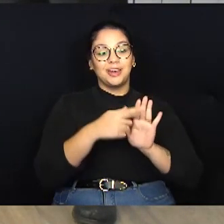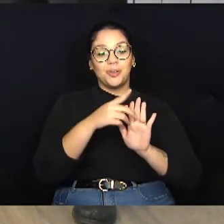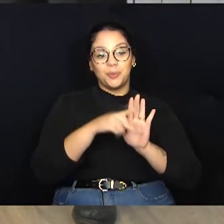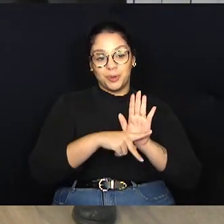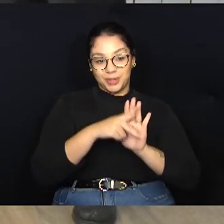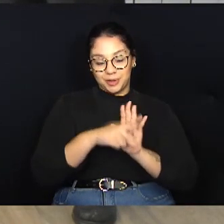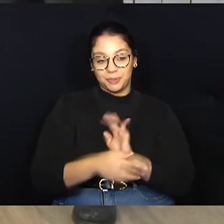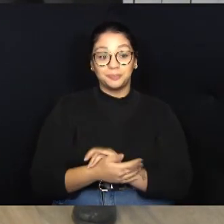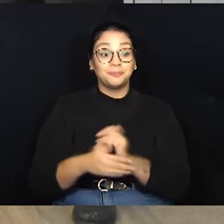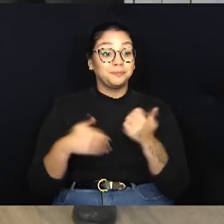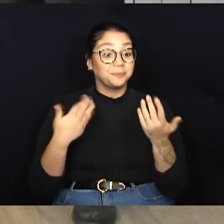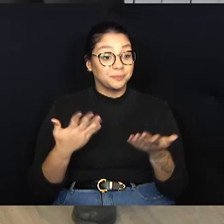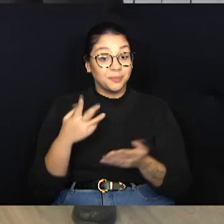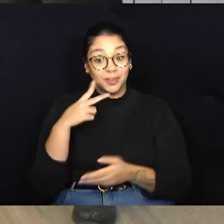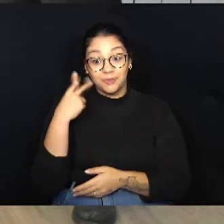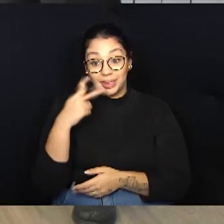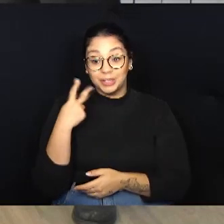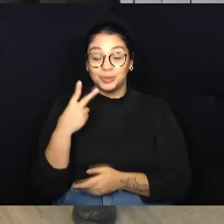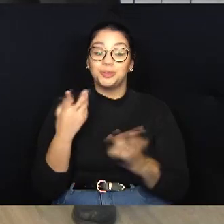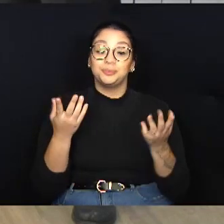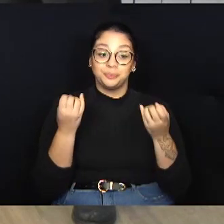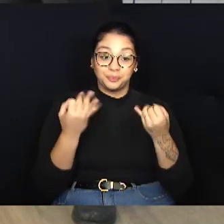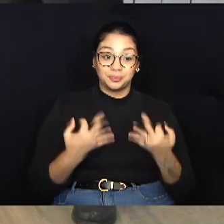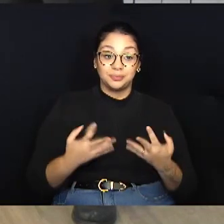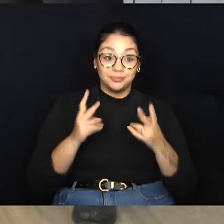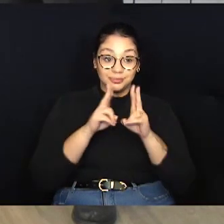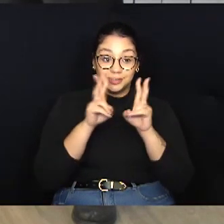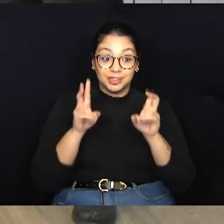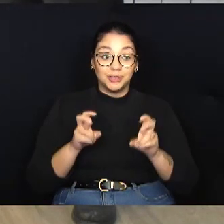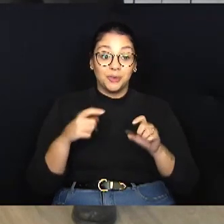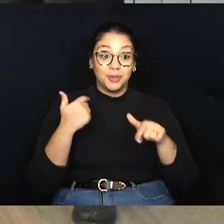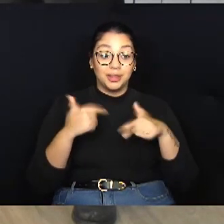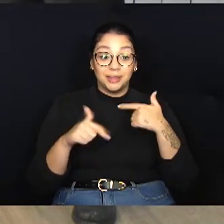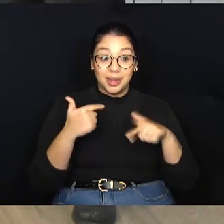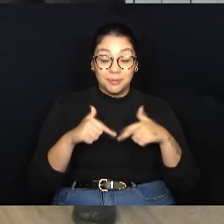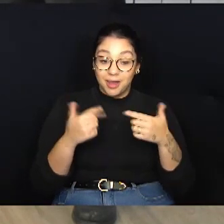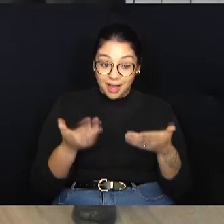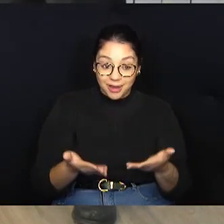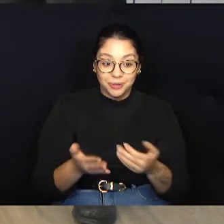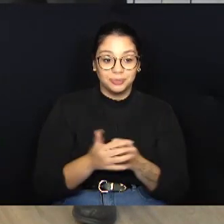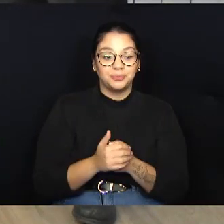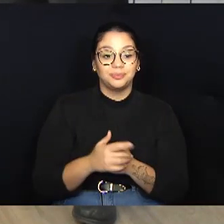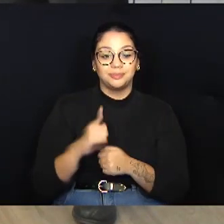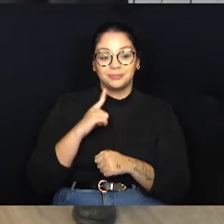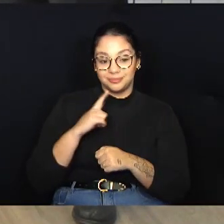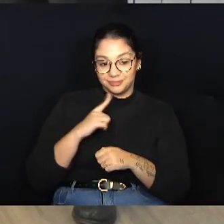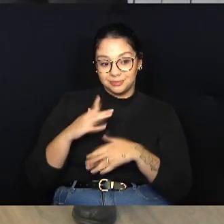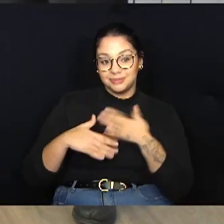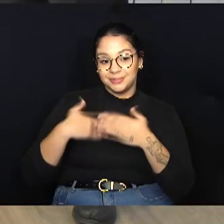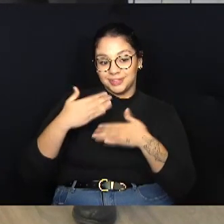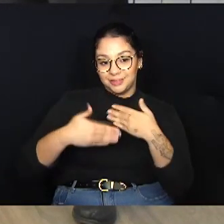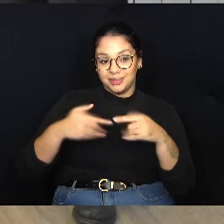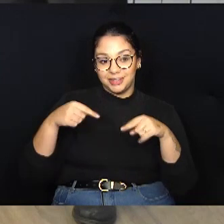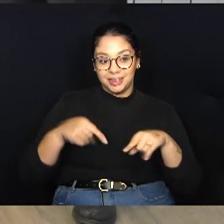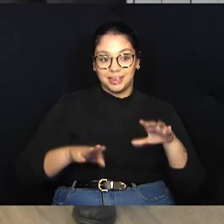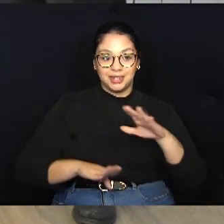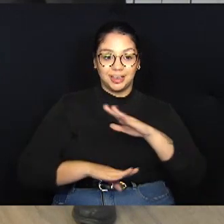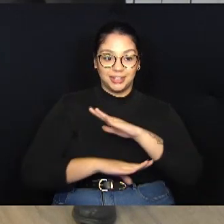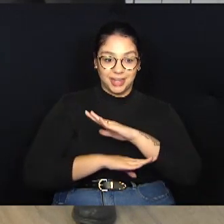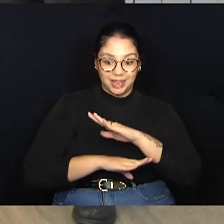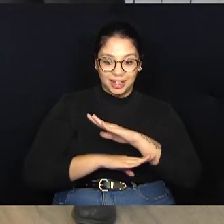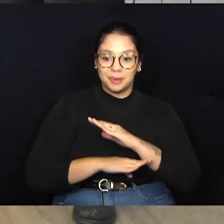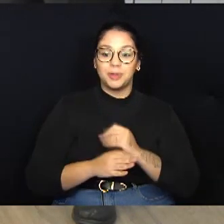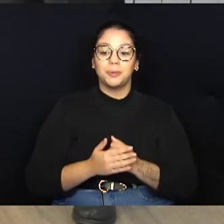Agora, vereador, falando um pouquinho sobre o seu trabalho, que foi desenvolvido aqui na Câmara de